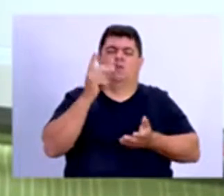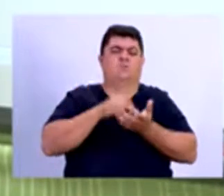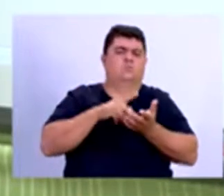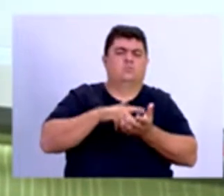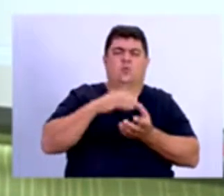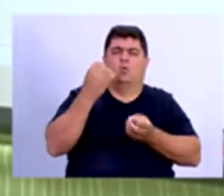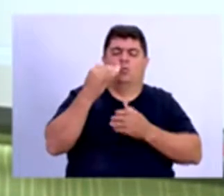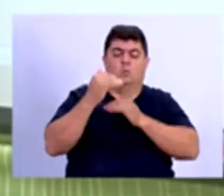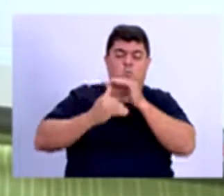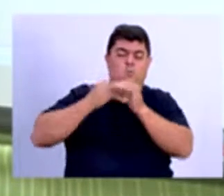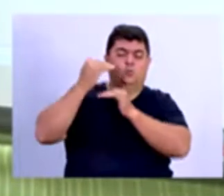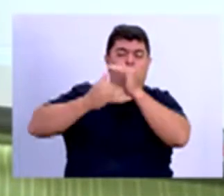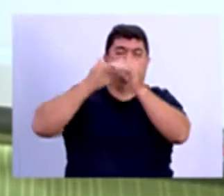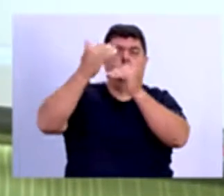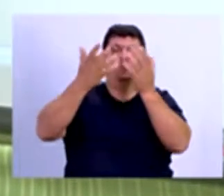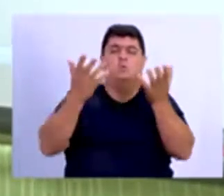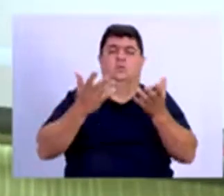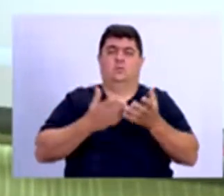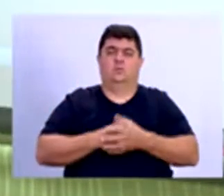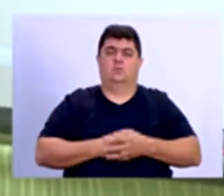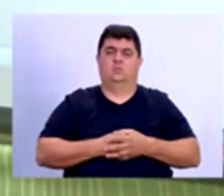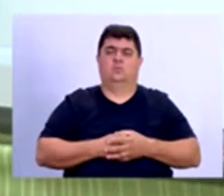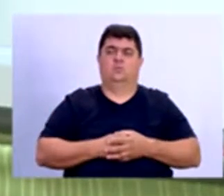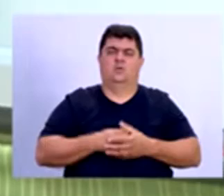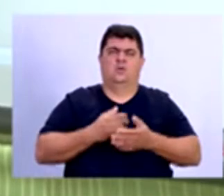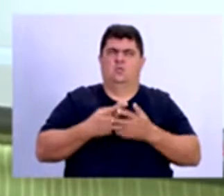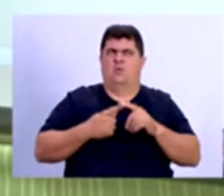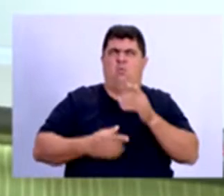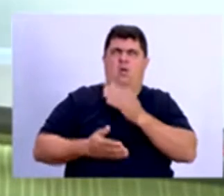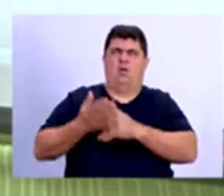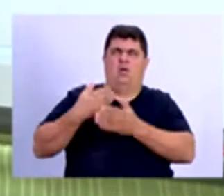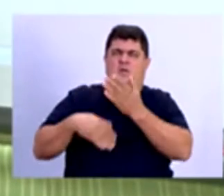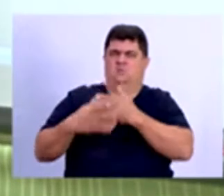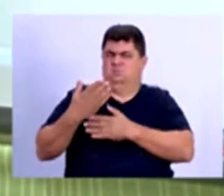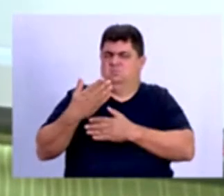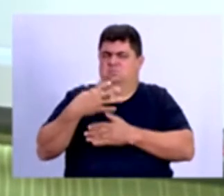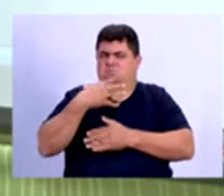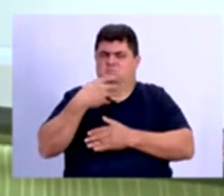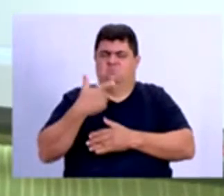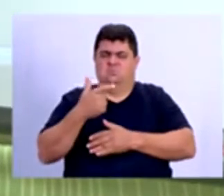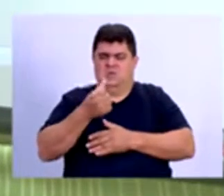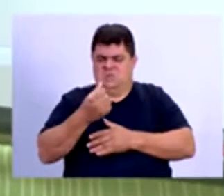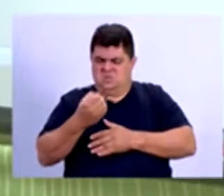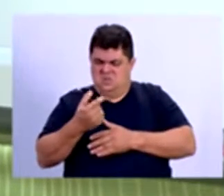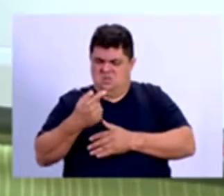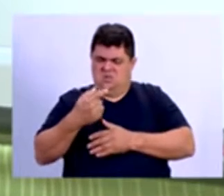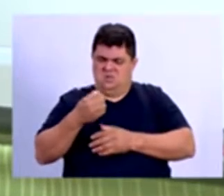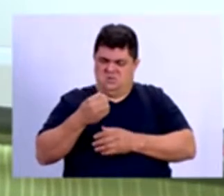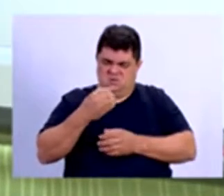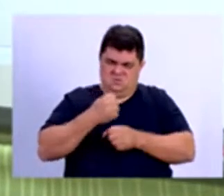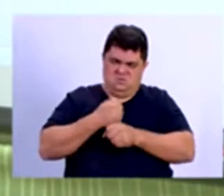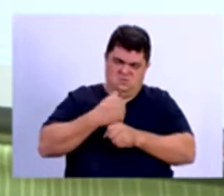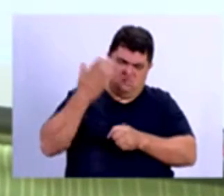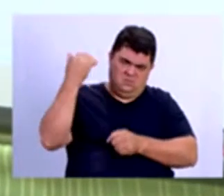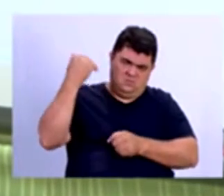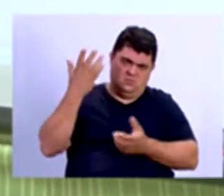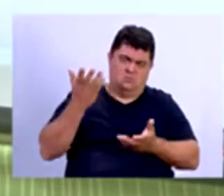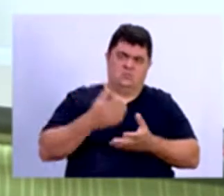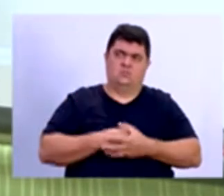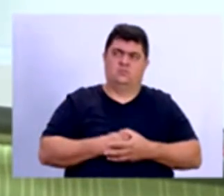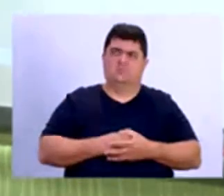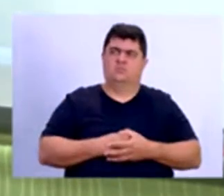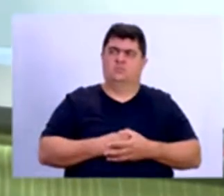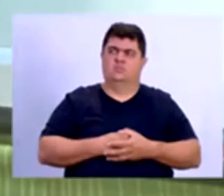evolução das redes e mais indicadas são passadas como de 60 e 70 é o que você vai aprendendo